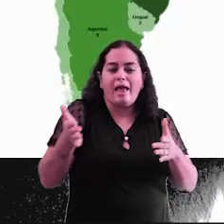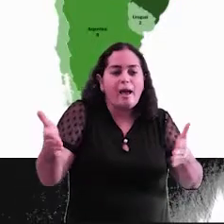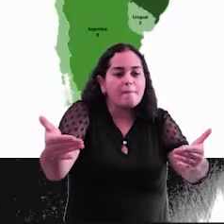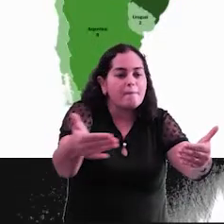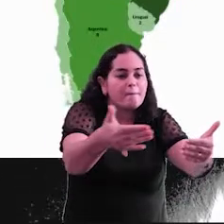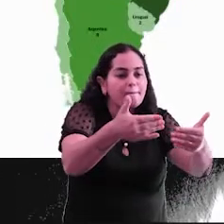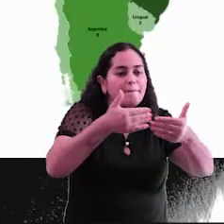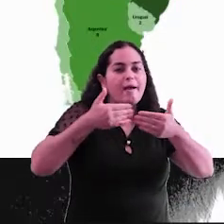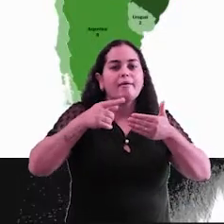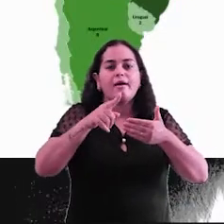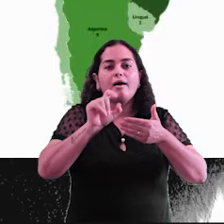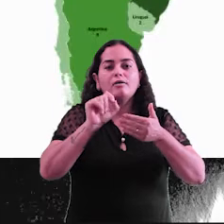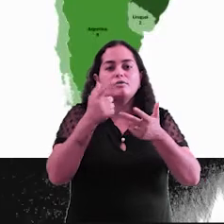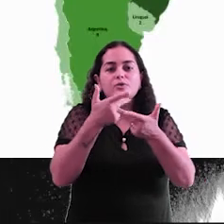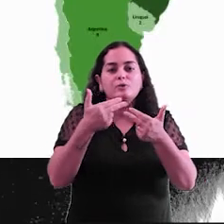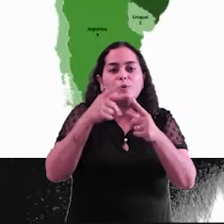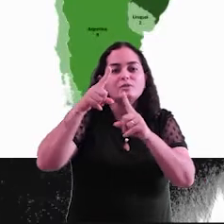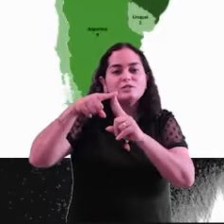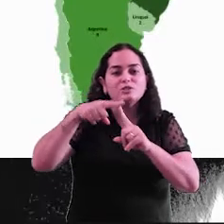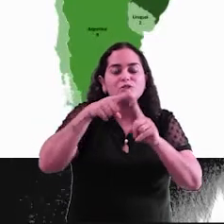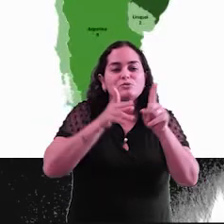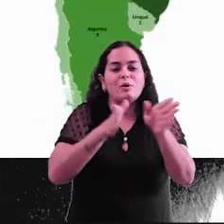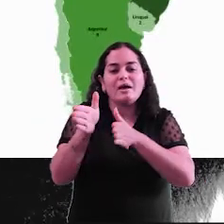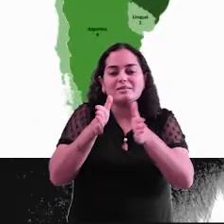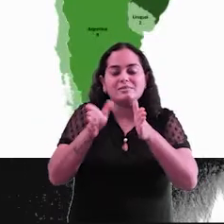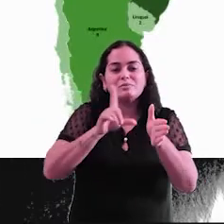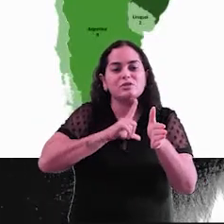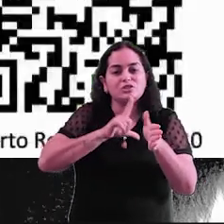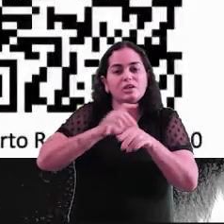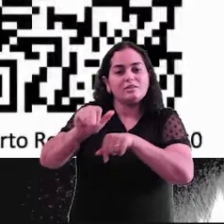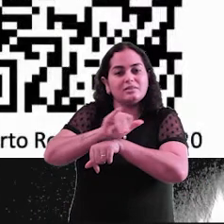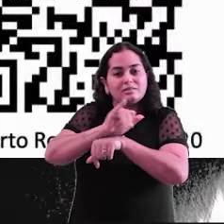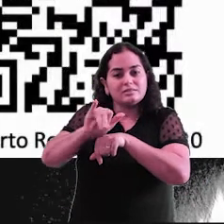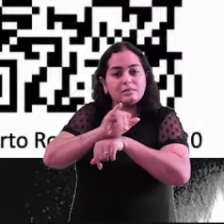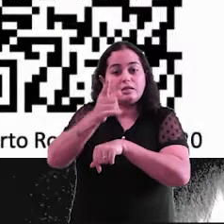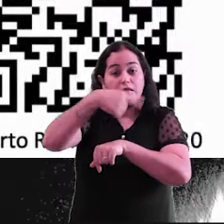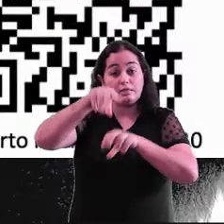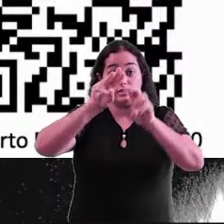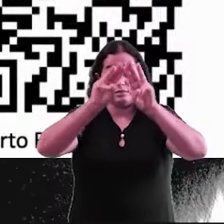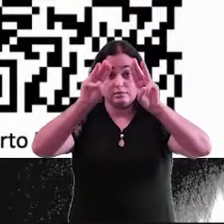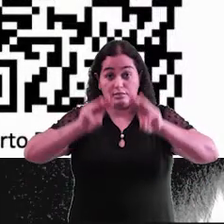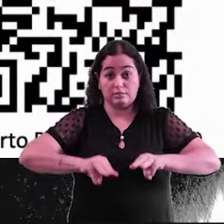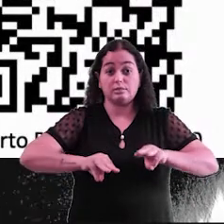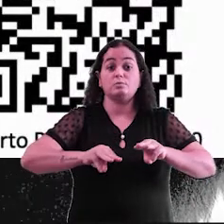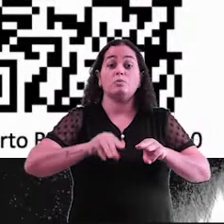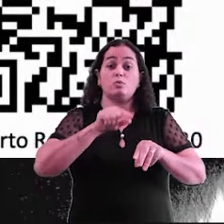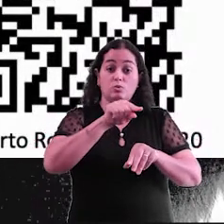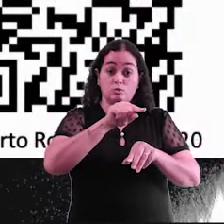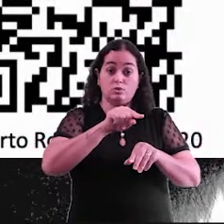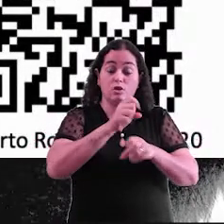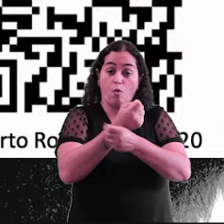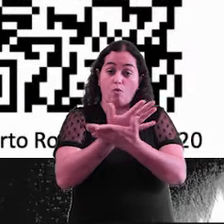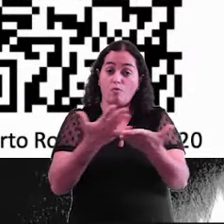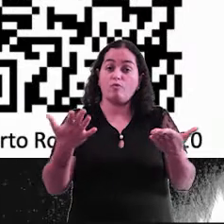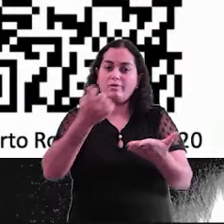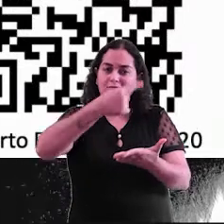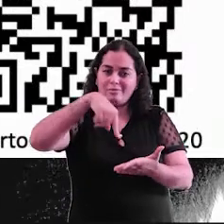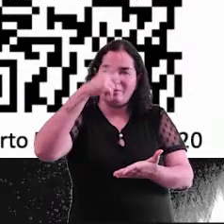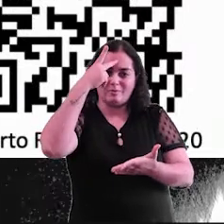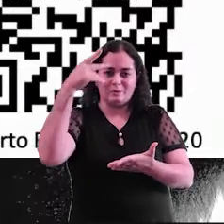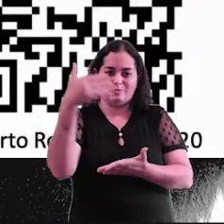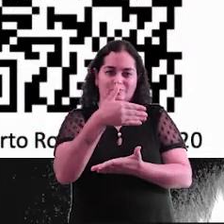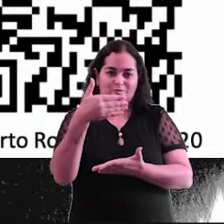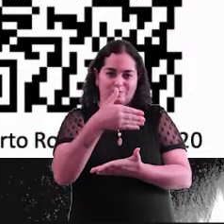esses museus ofereciam para os seus usuários, né? De uma forma geral, até o Daniel adiantou